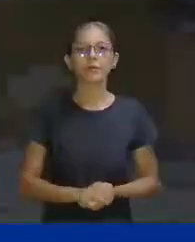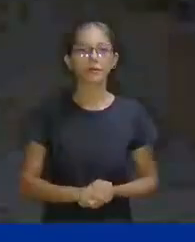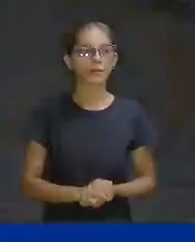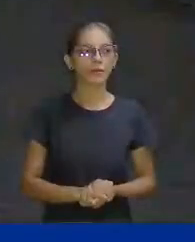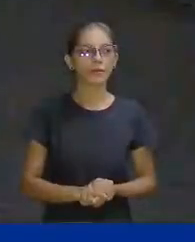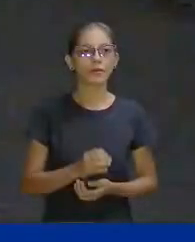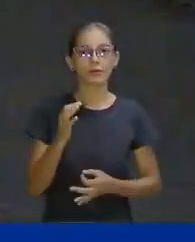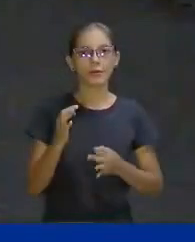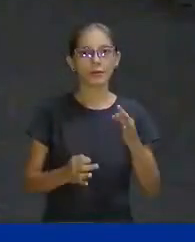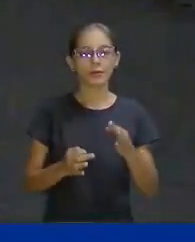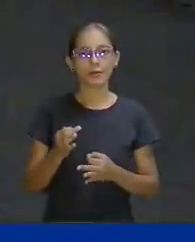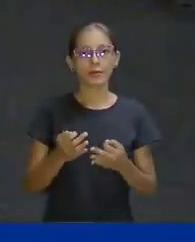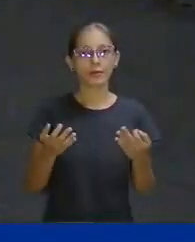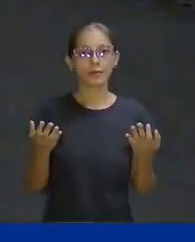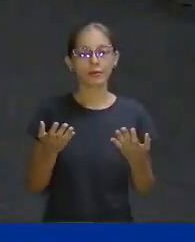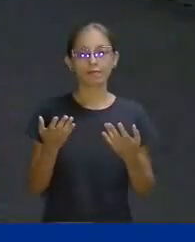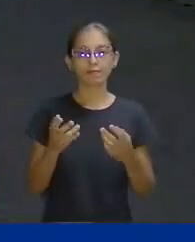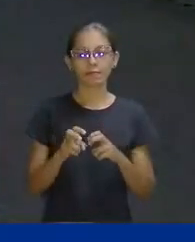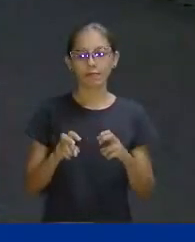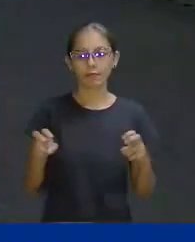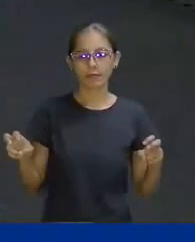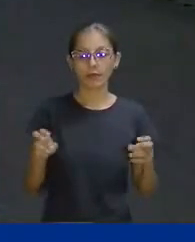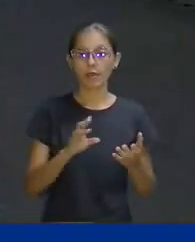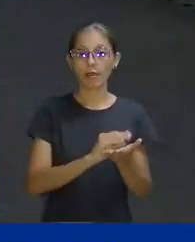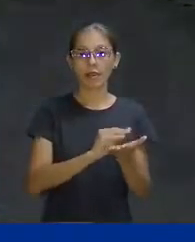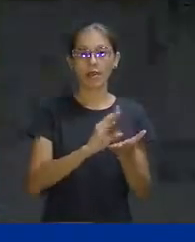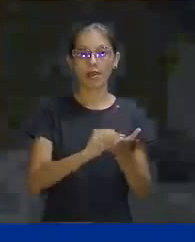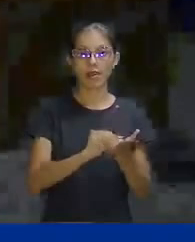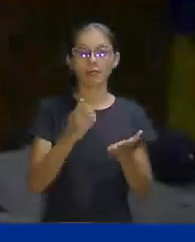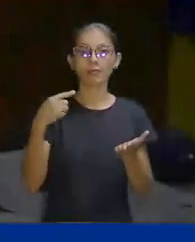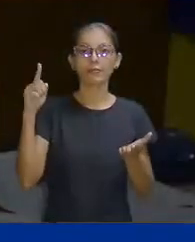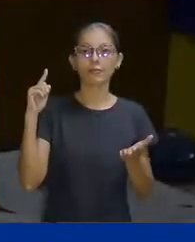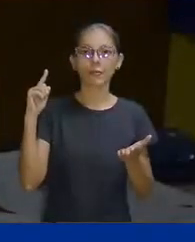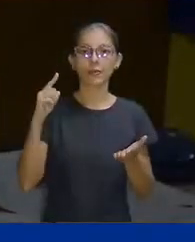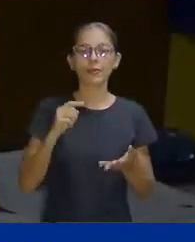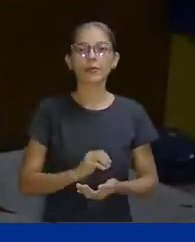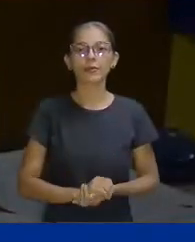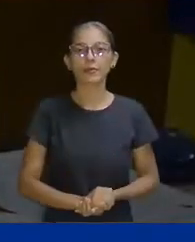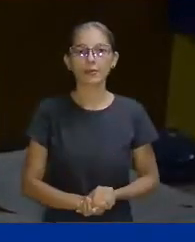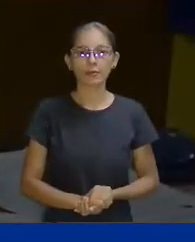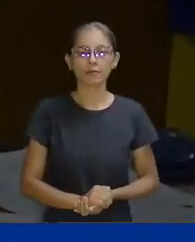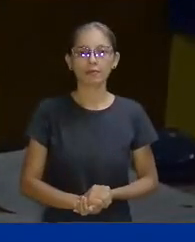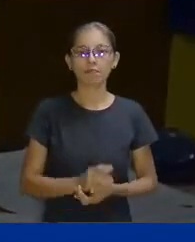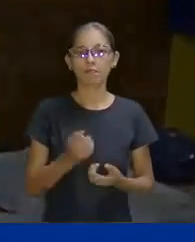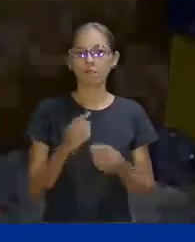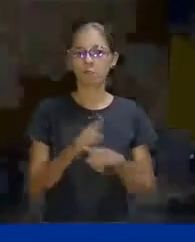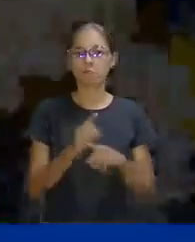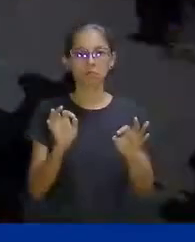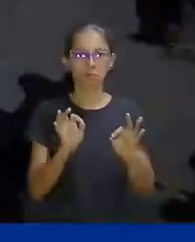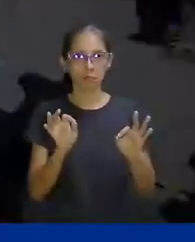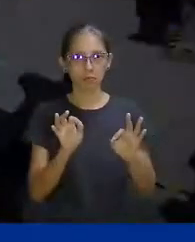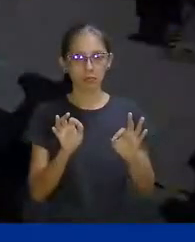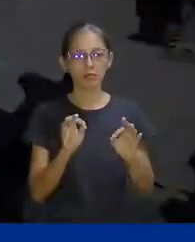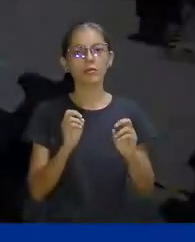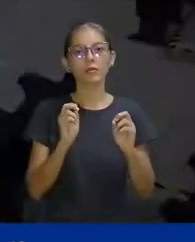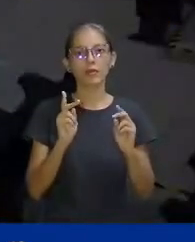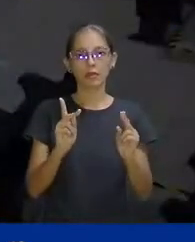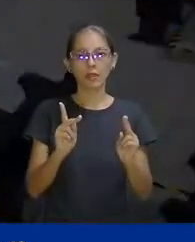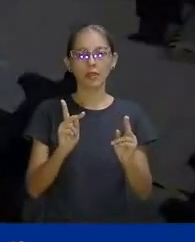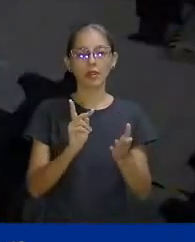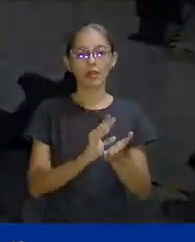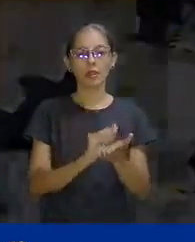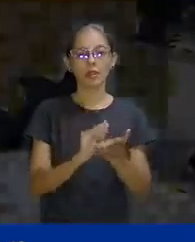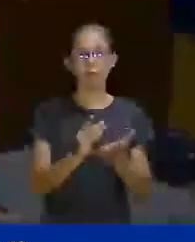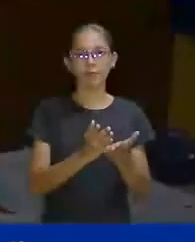judiciária desta data, submetendo aos pares a ata da sessão anterior. Se não houver nenhuma objeção, considero a ata